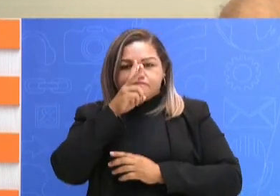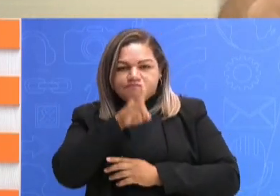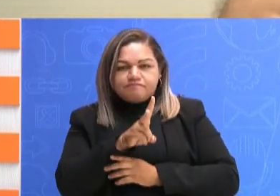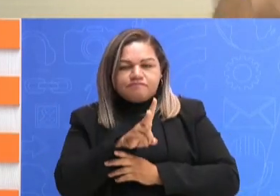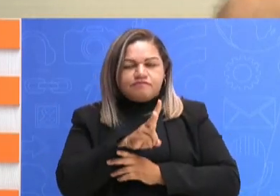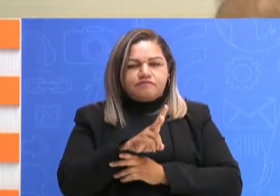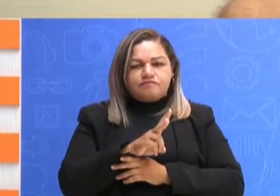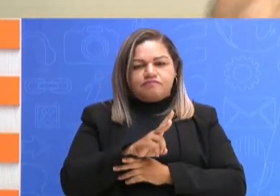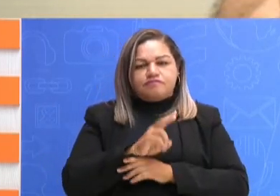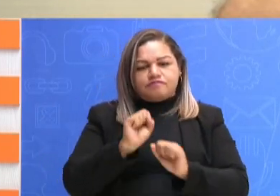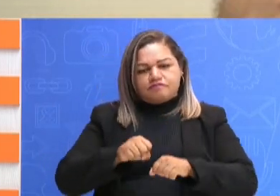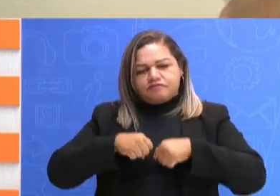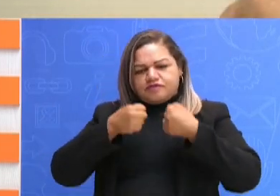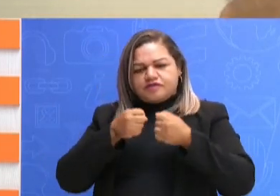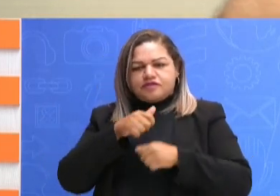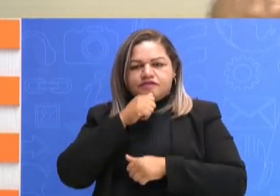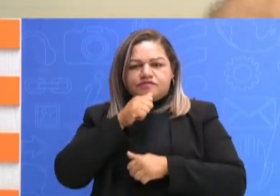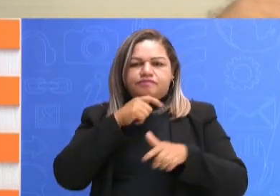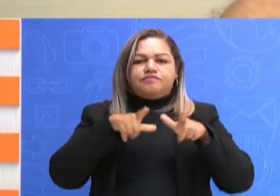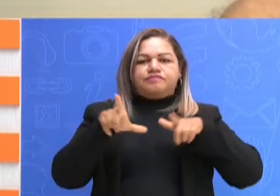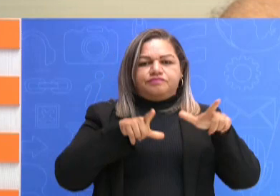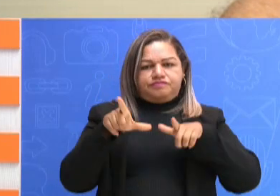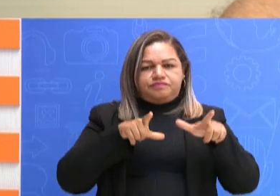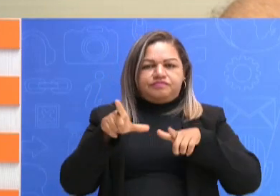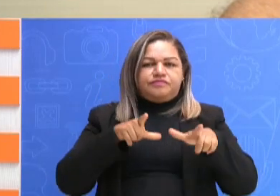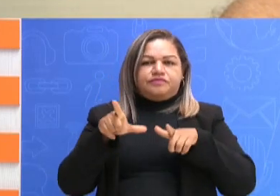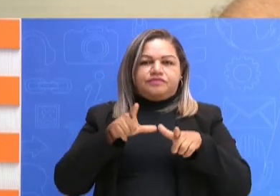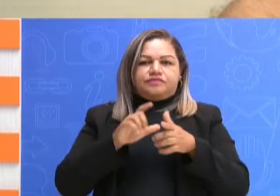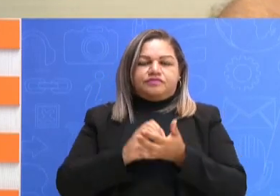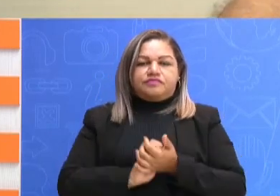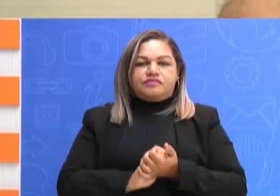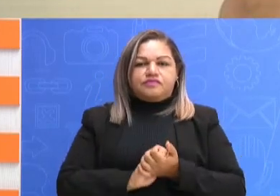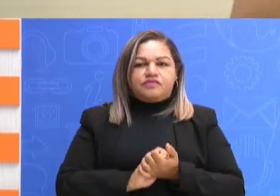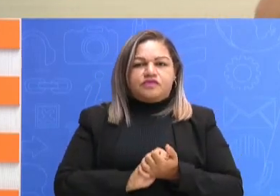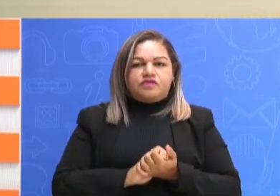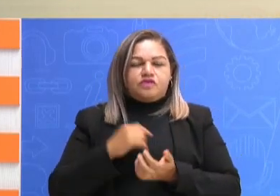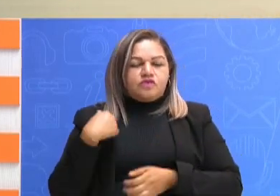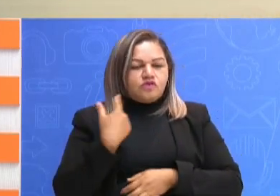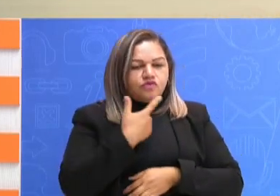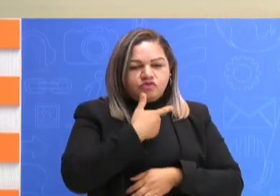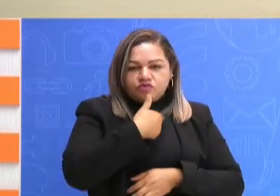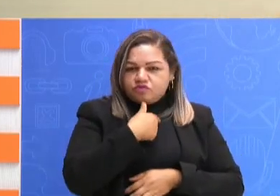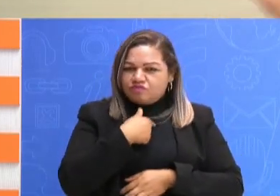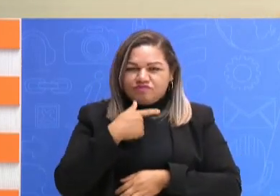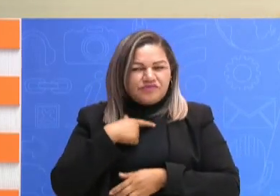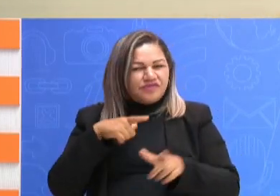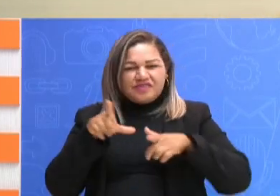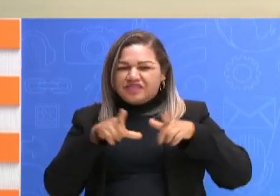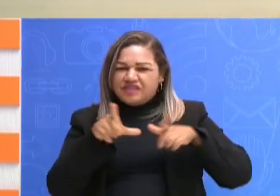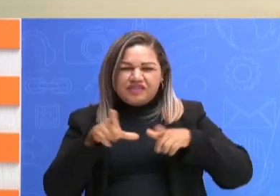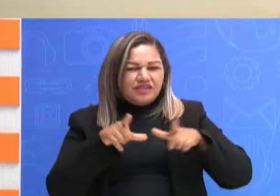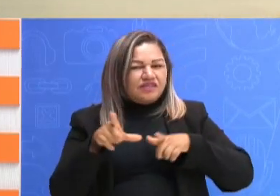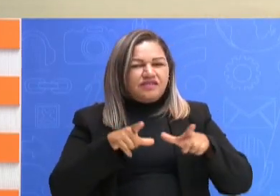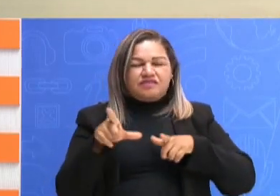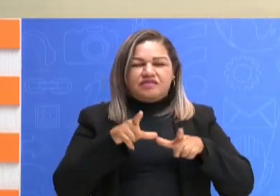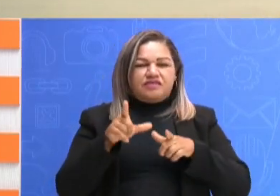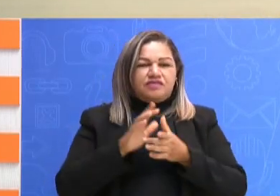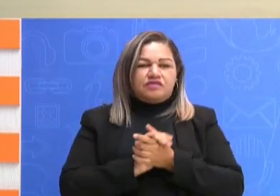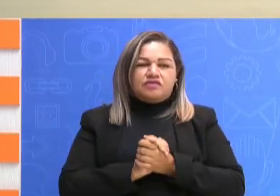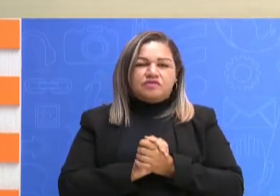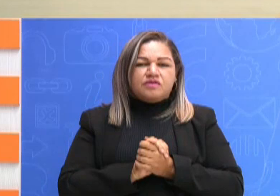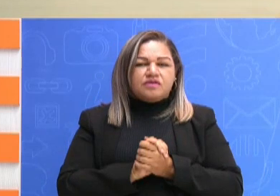força, com vontade mais ainda de trabalhar, como eu disse que eu também estou. E assim, nós não dava para nós trabalharmos